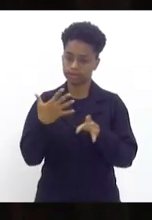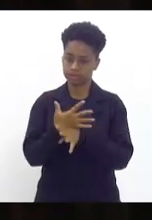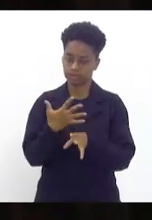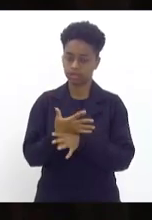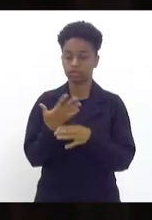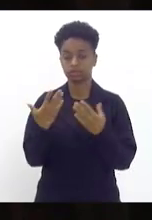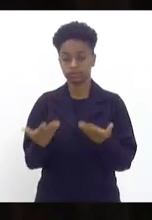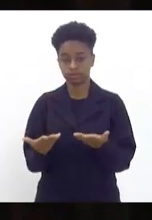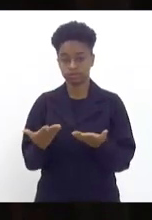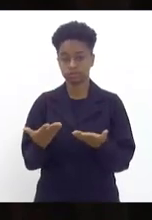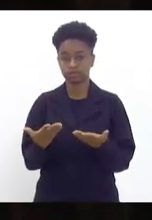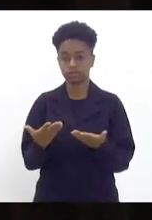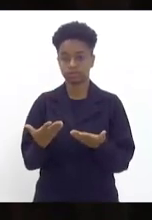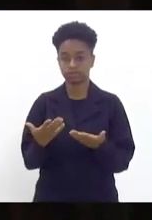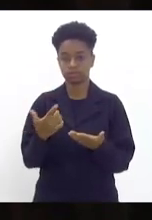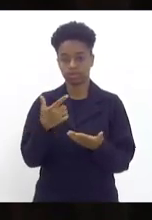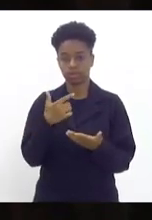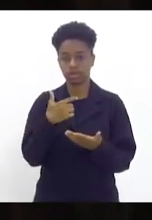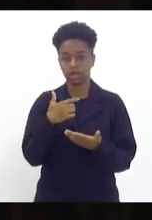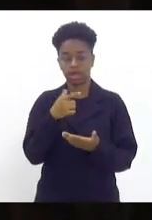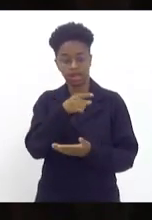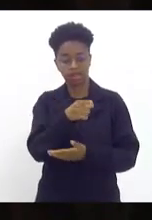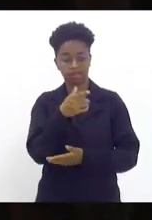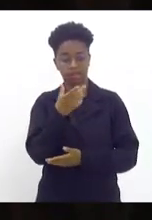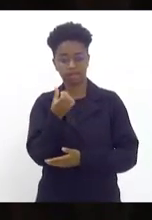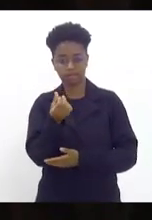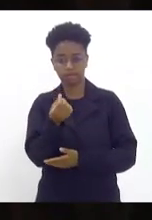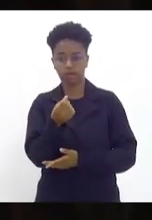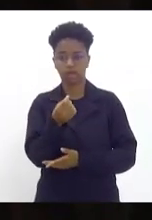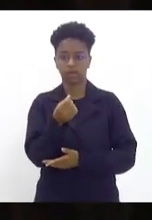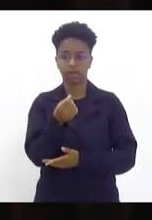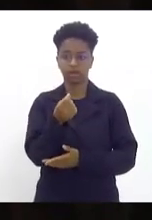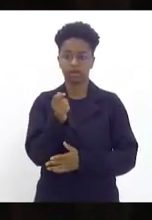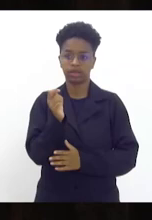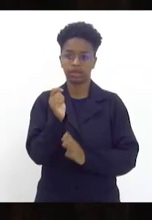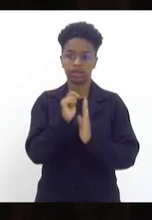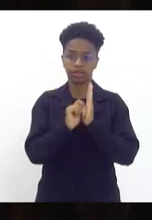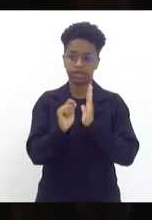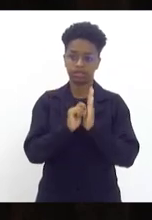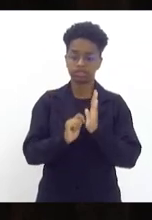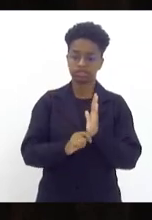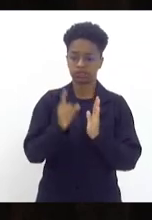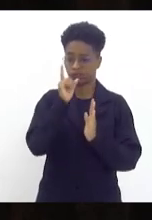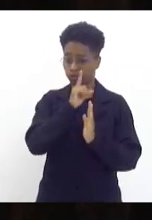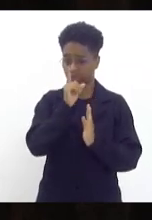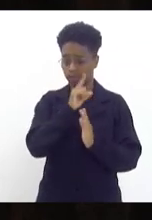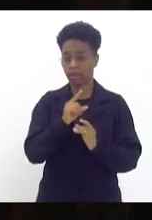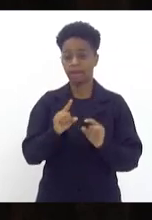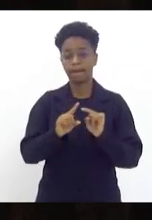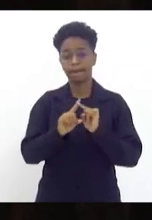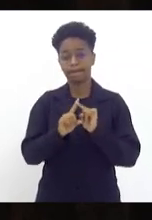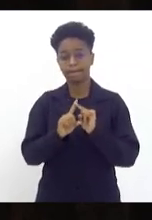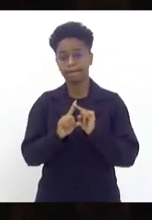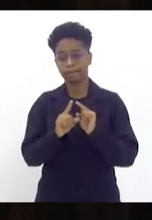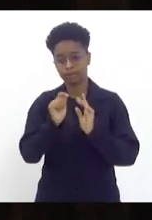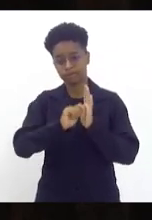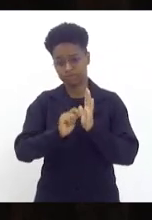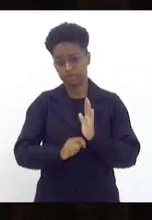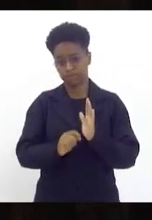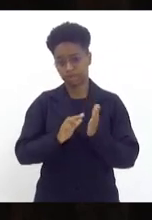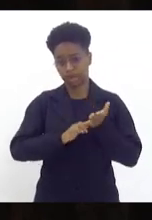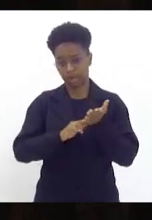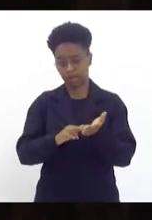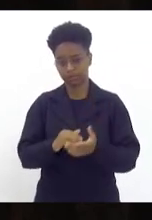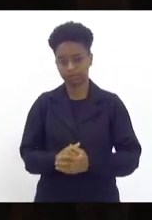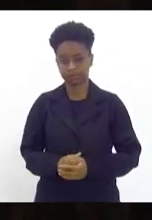E aquilo me tocou tanto, aquela avó que escrevia até assim com dificuldade, né? Escrita à mão a carta,